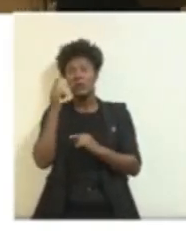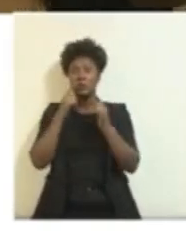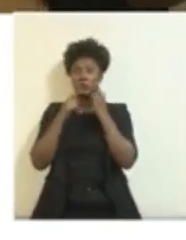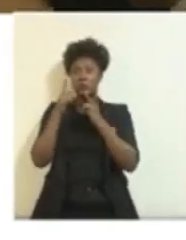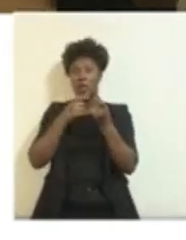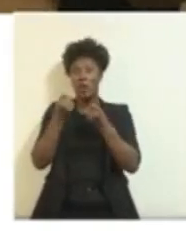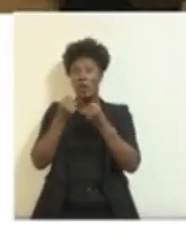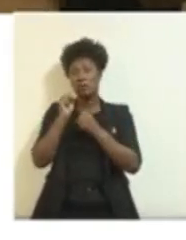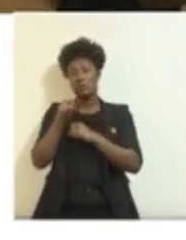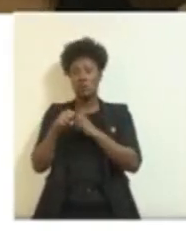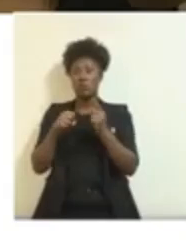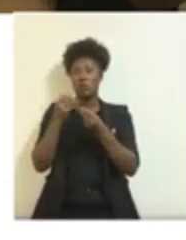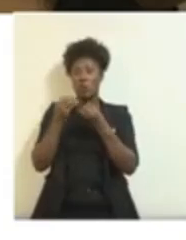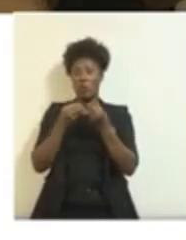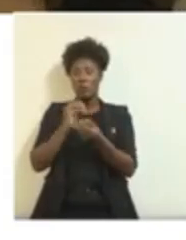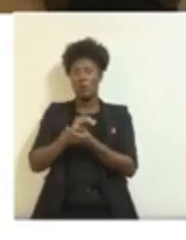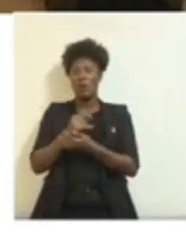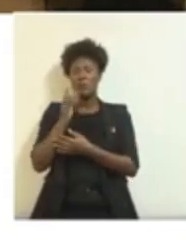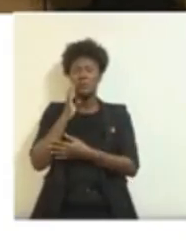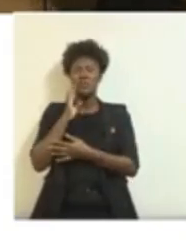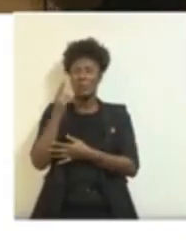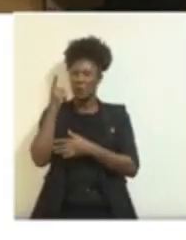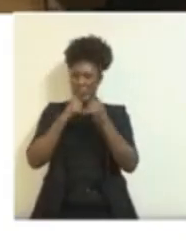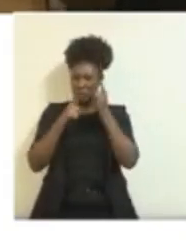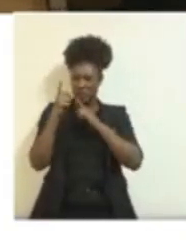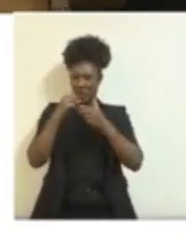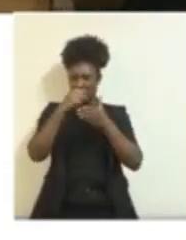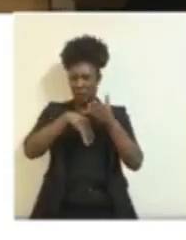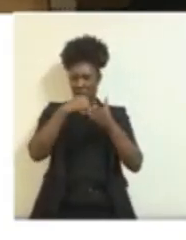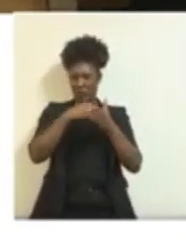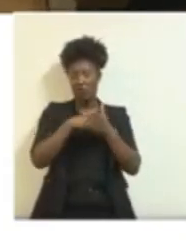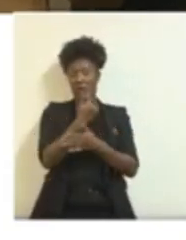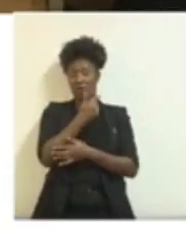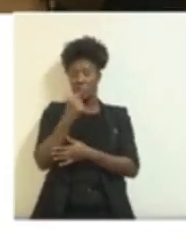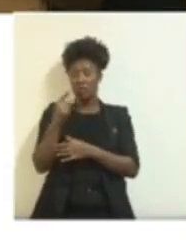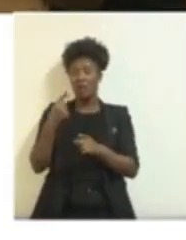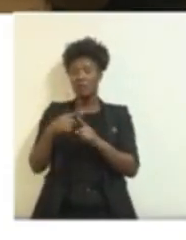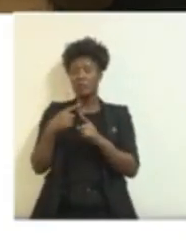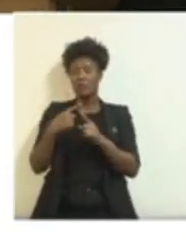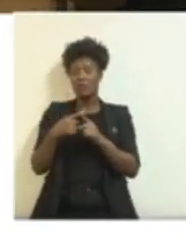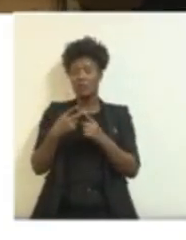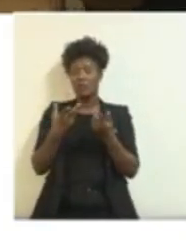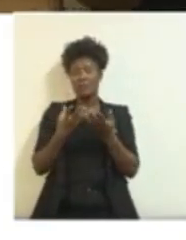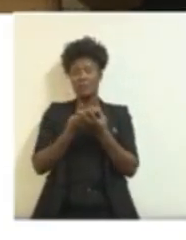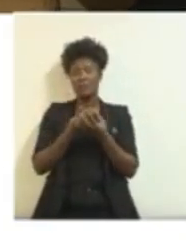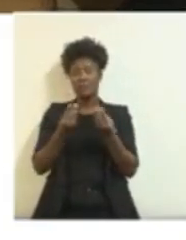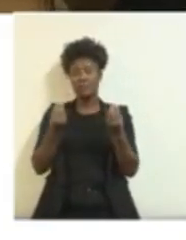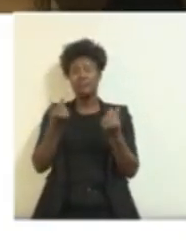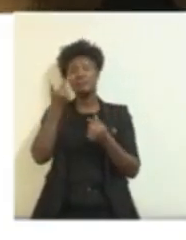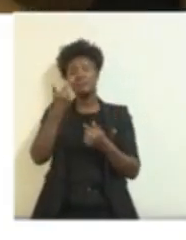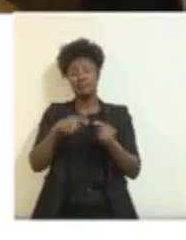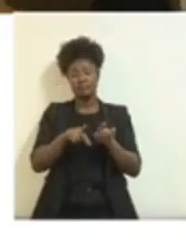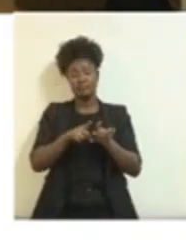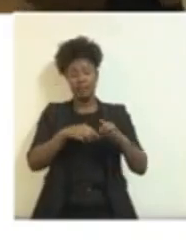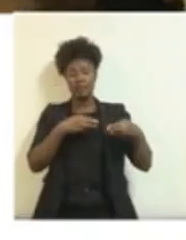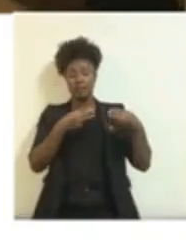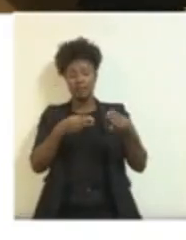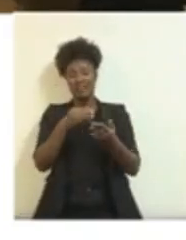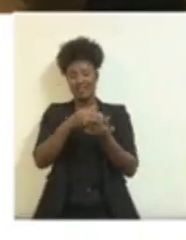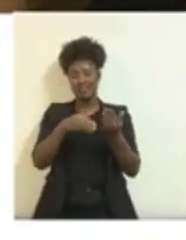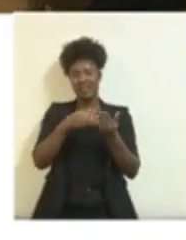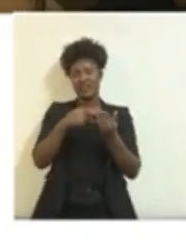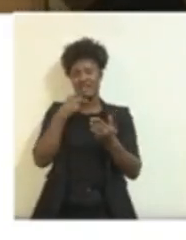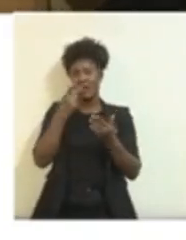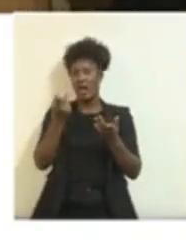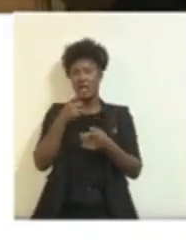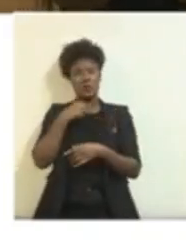perguntando, os produtores do Rio Grande do Sul estão se beneficiando disso? Não, porque o CAR não está validado, né, e a secretaria diz que não pode validar porque a